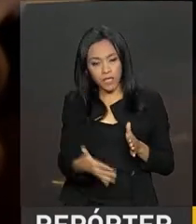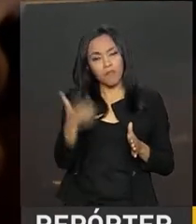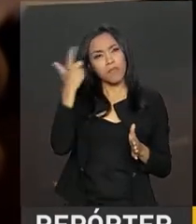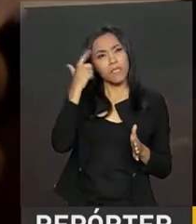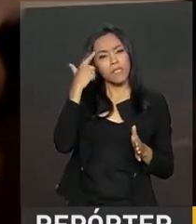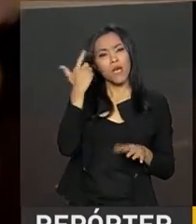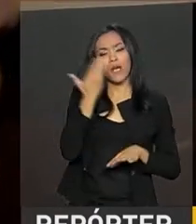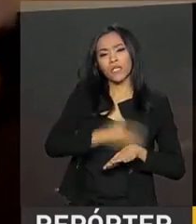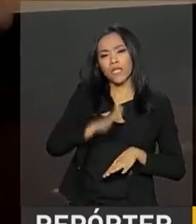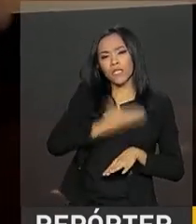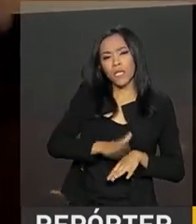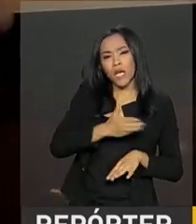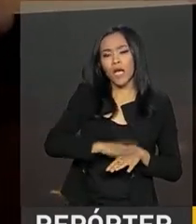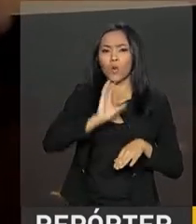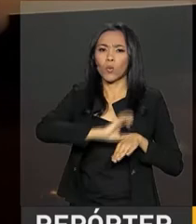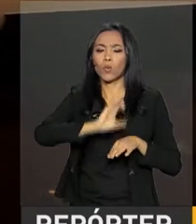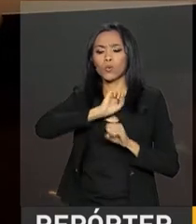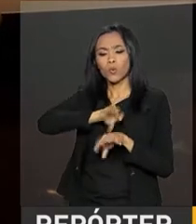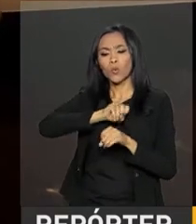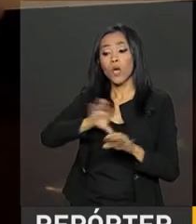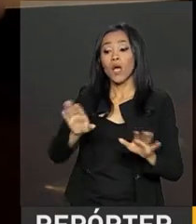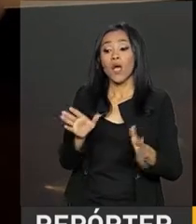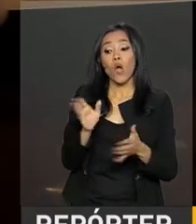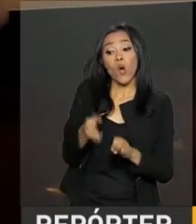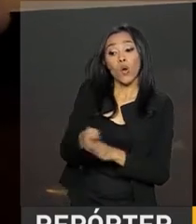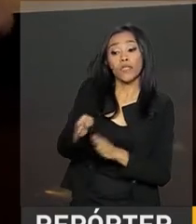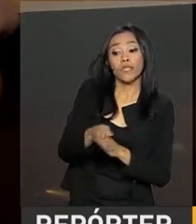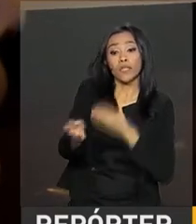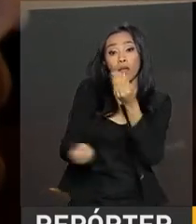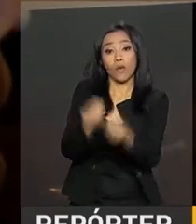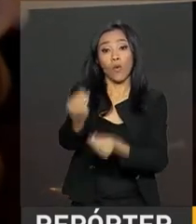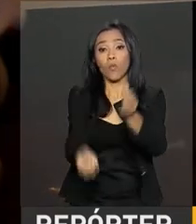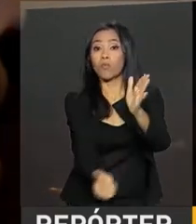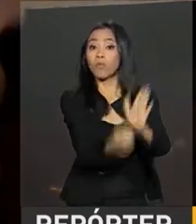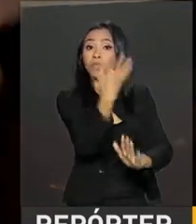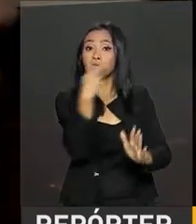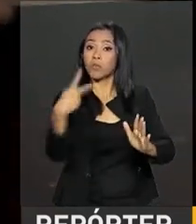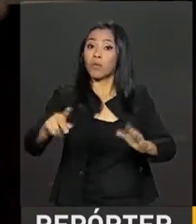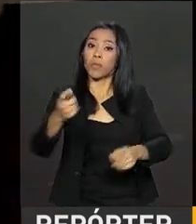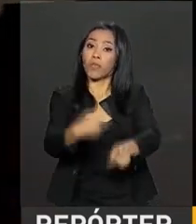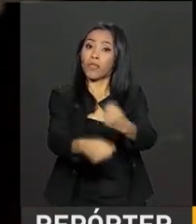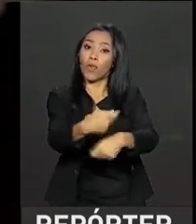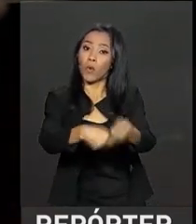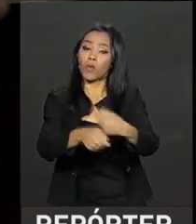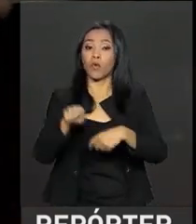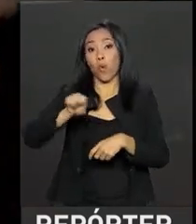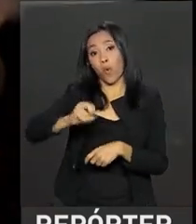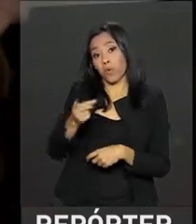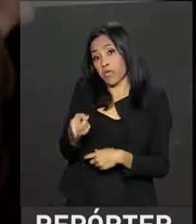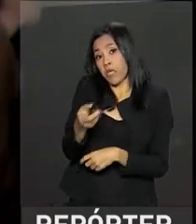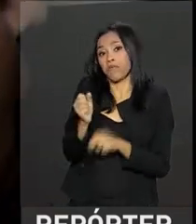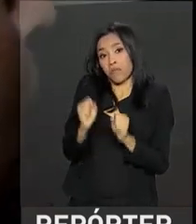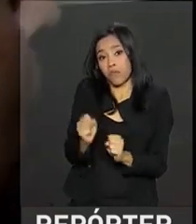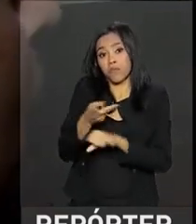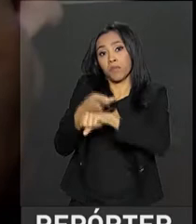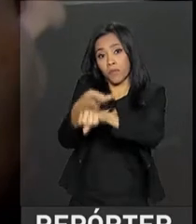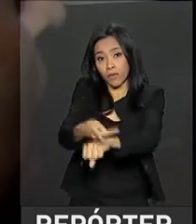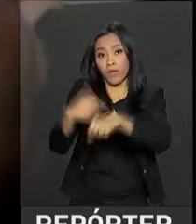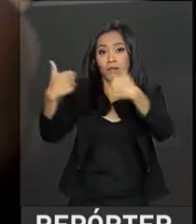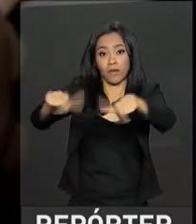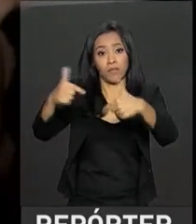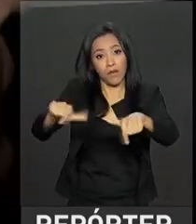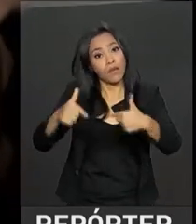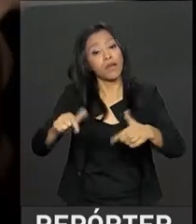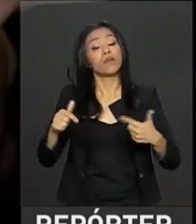para ajudá-las a estrutural seu próprio negócio ou criar condições para que elas possam procurar empregos é é empregos